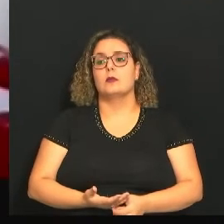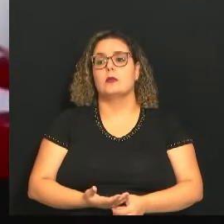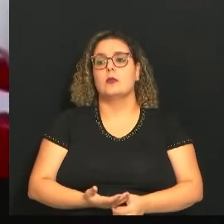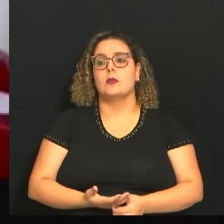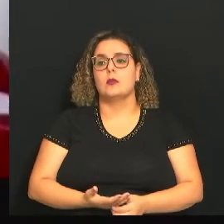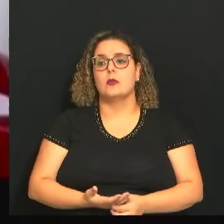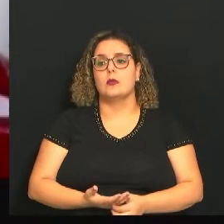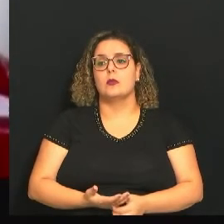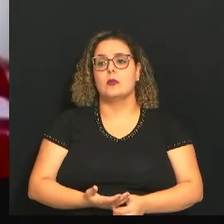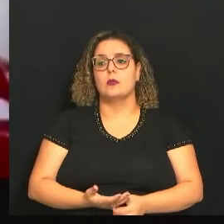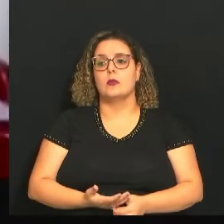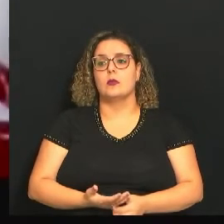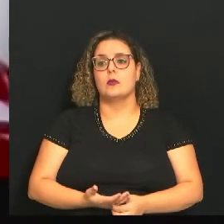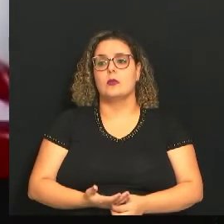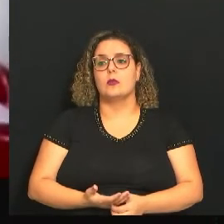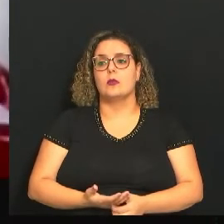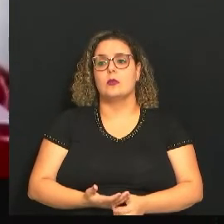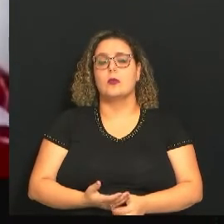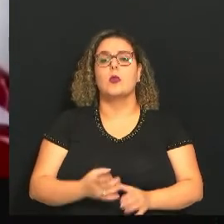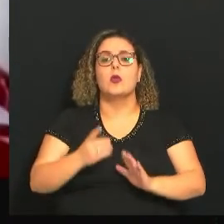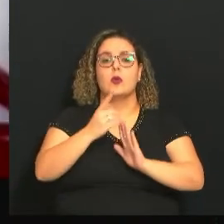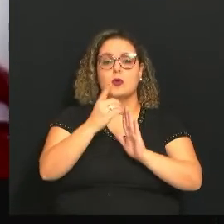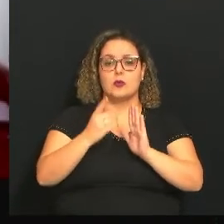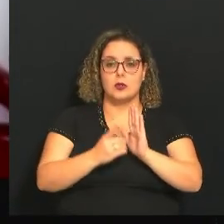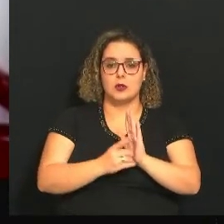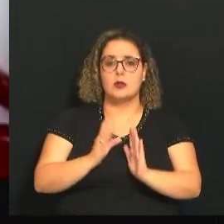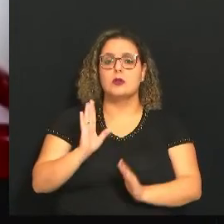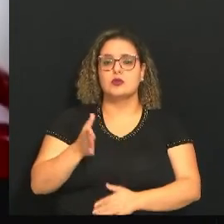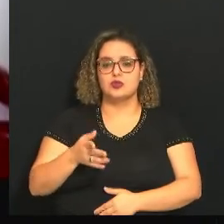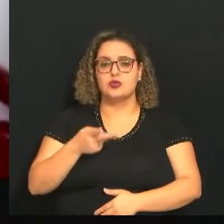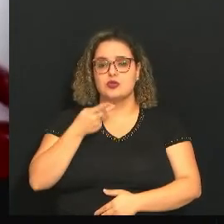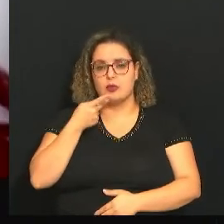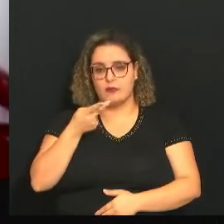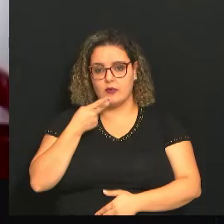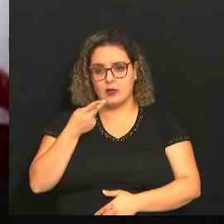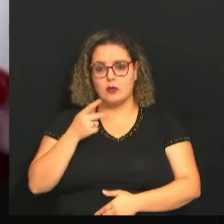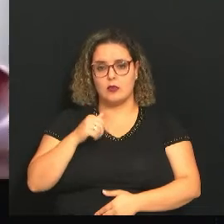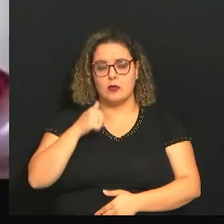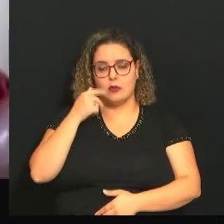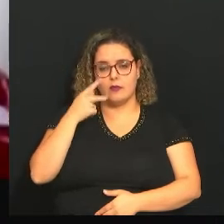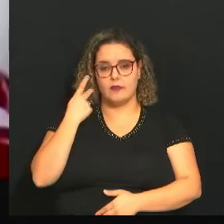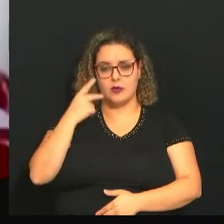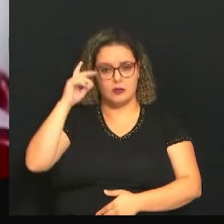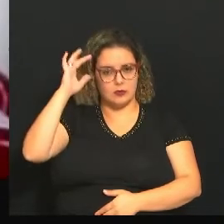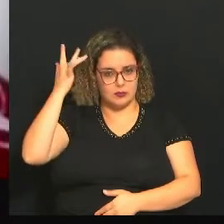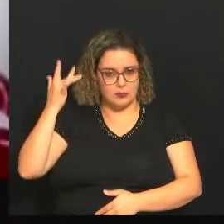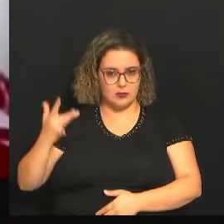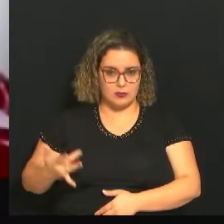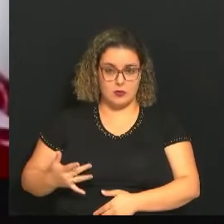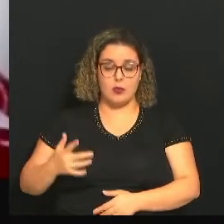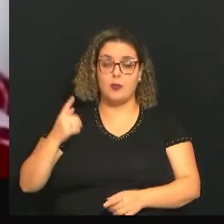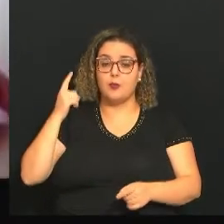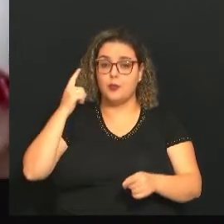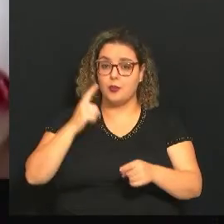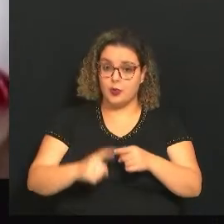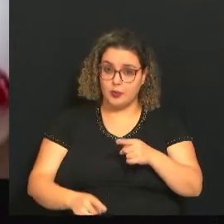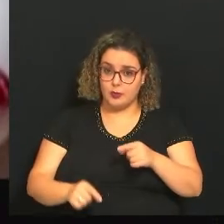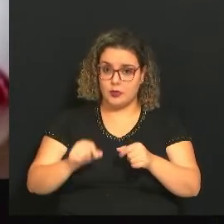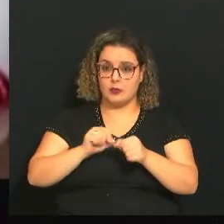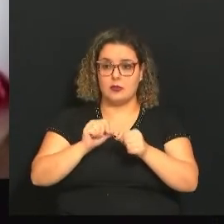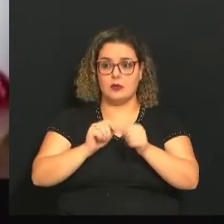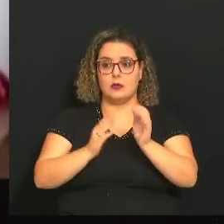vereadora comentou também, já comentou do dia 14/2, que é proibido fazer concurso, isso